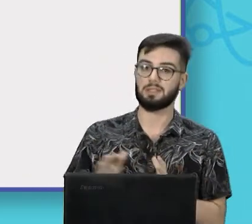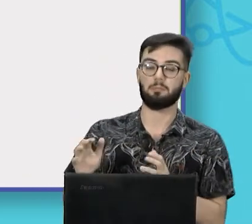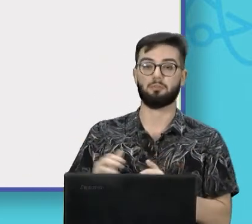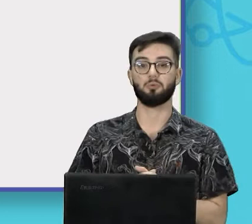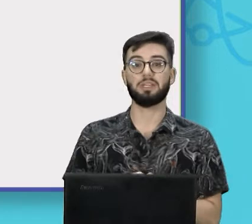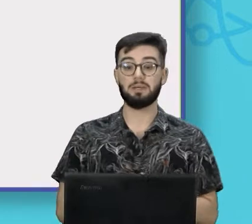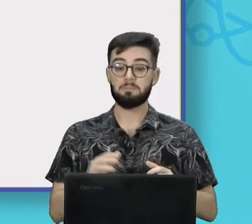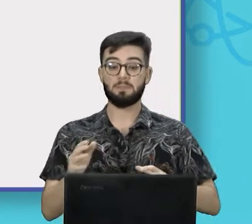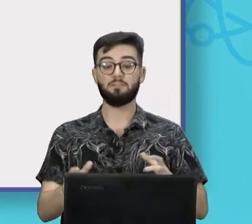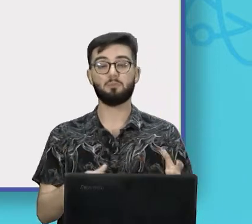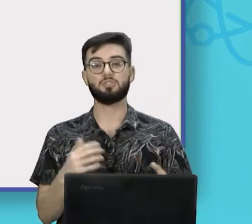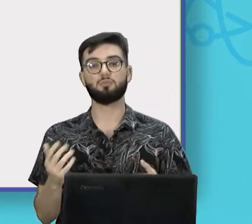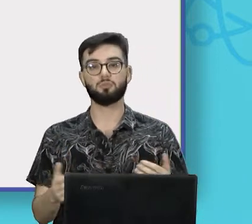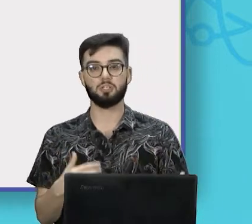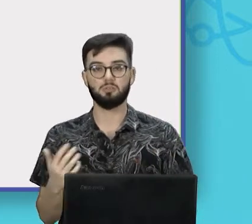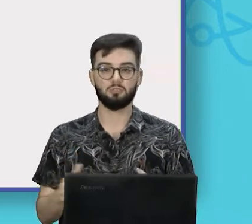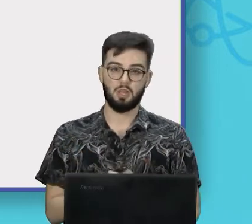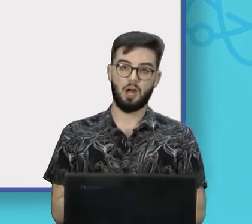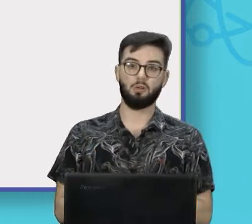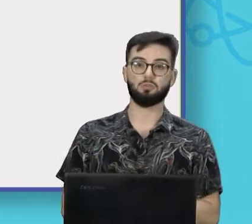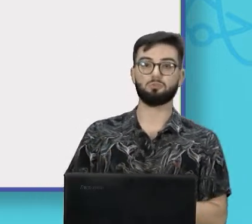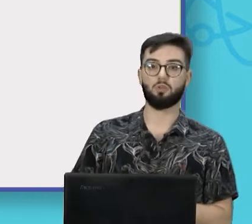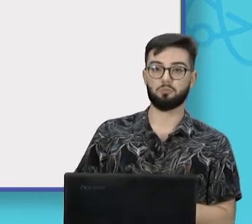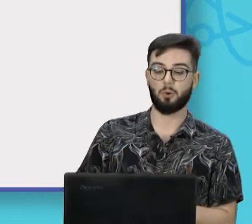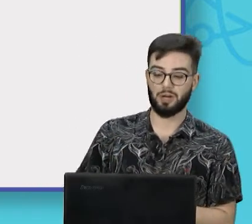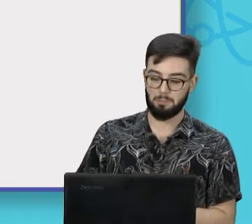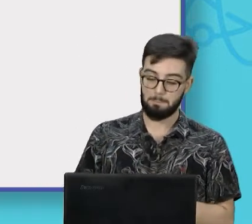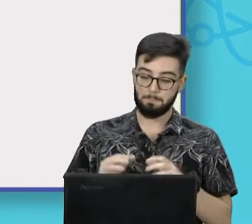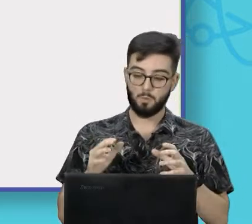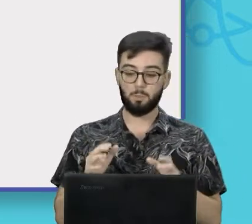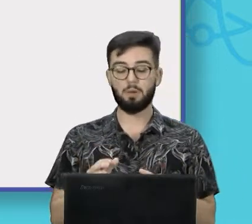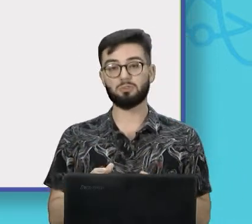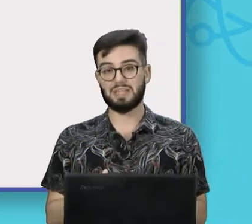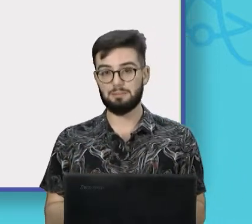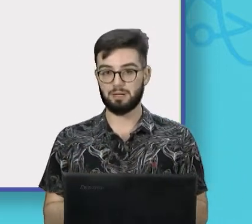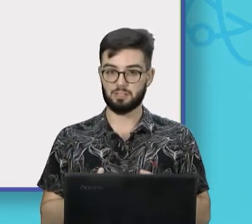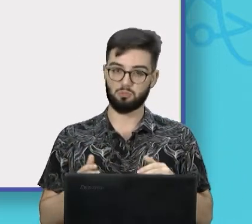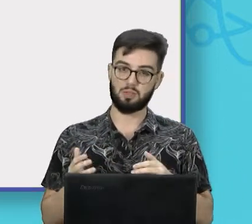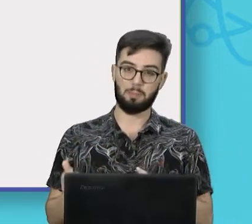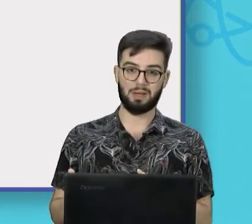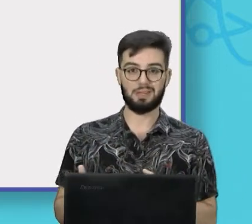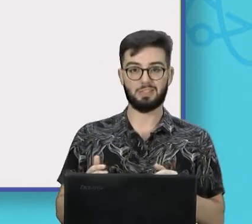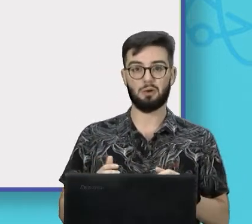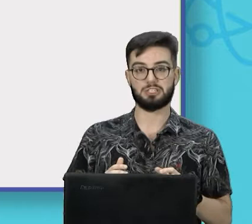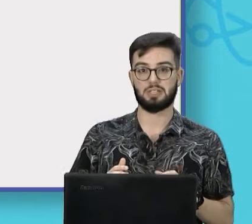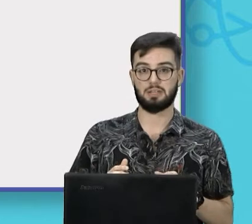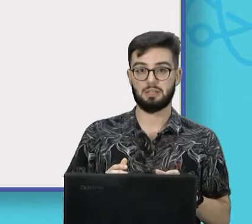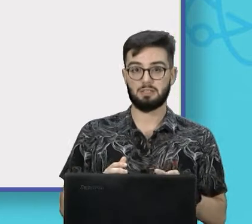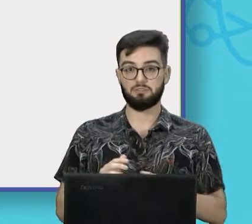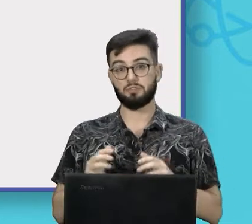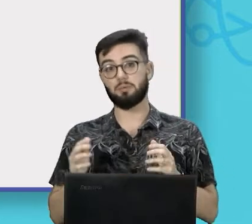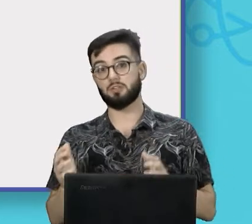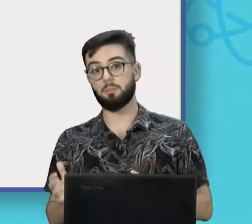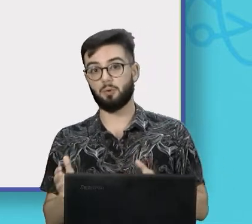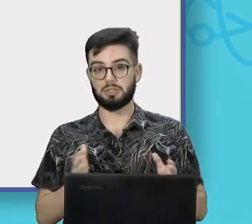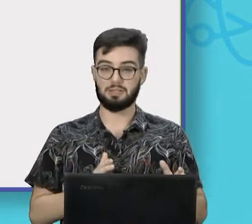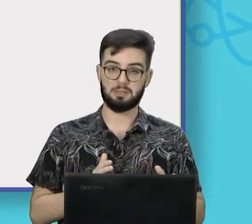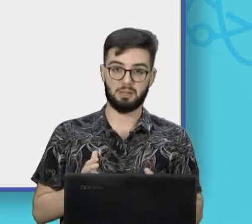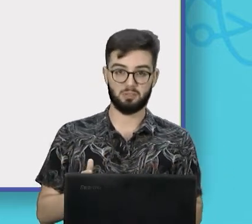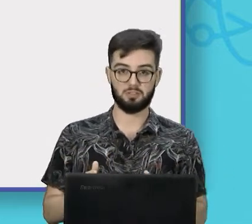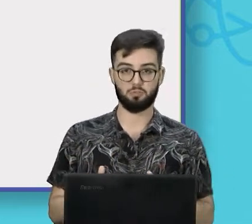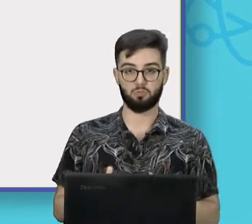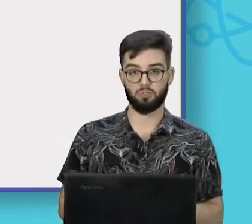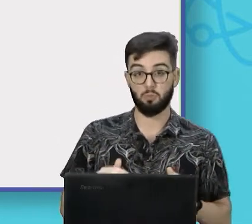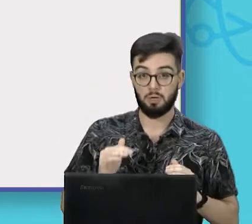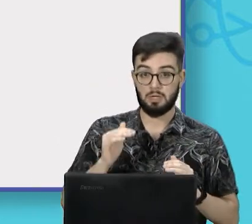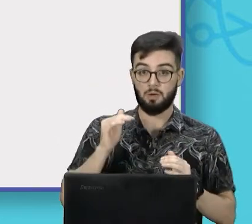historicamente na prova do Enem e vamos discutidos ao longo do nosso programa o primeiro tema que eu separei que eu acho que é de fundamental importância